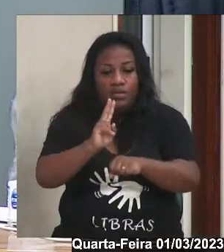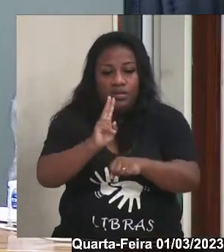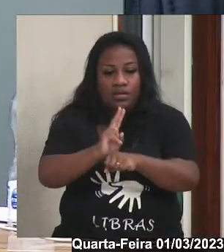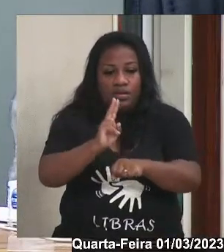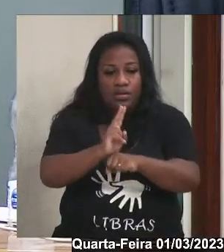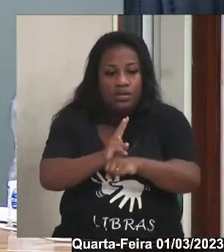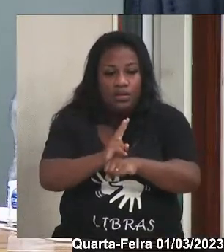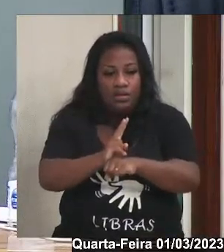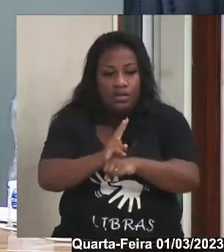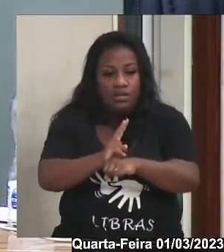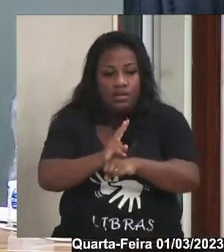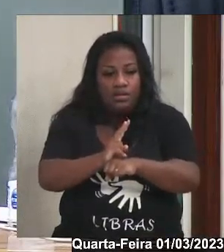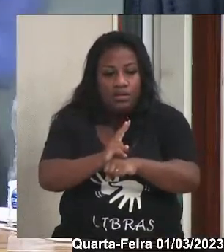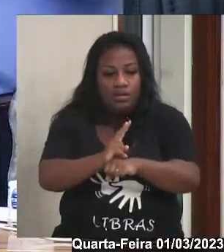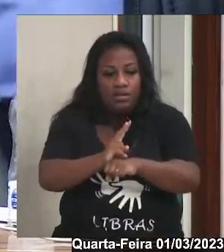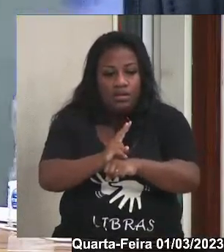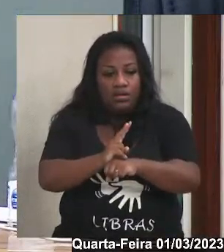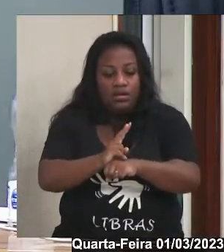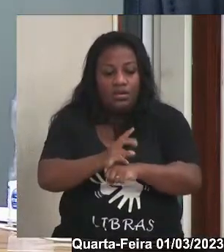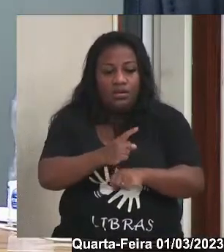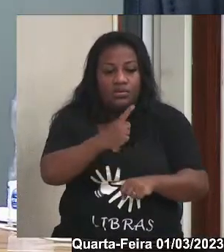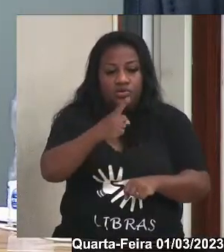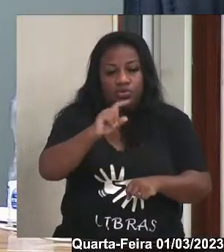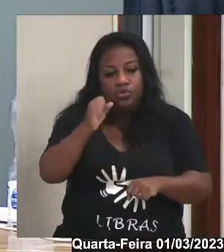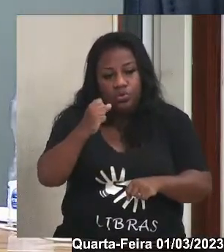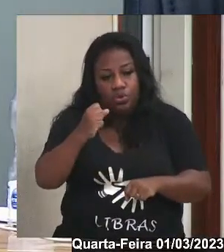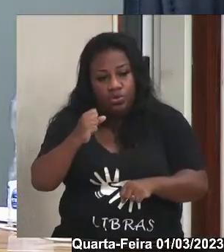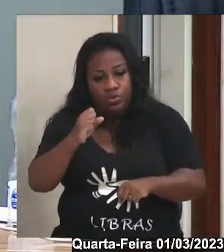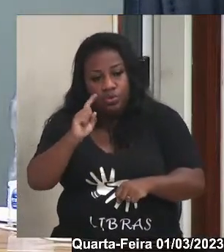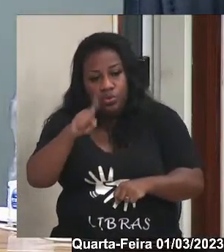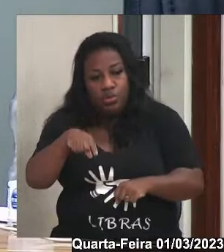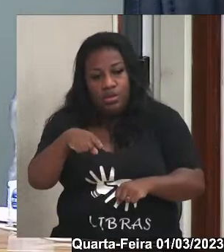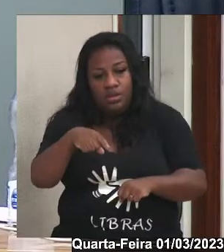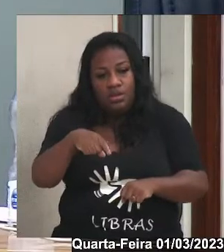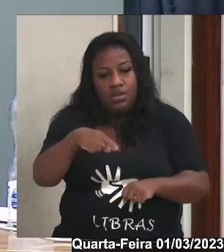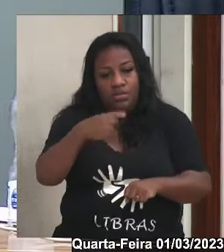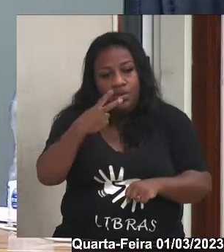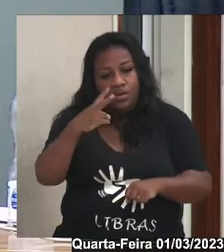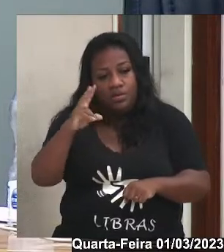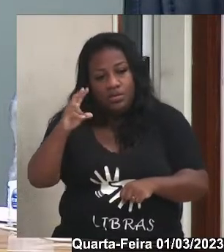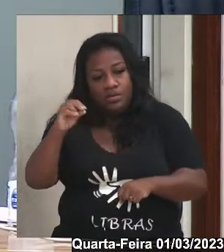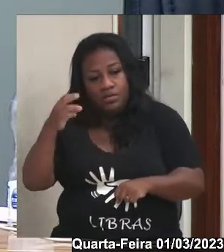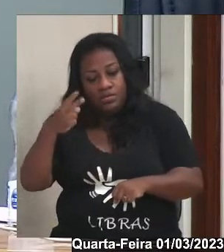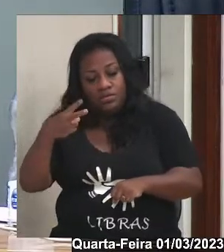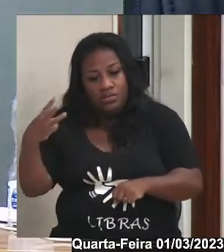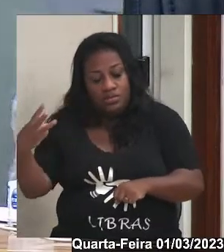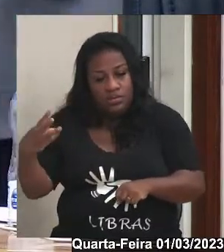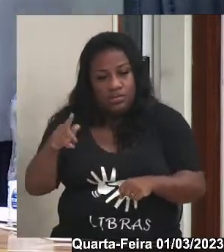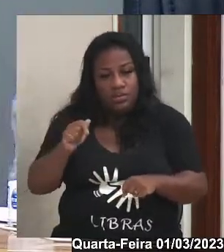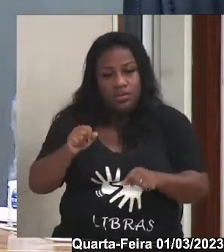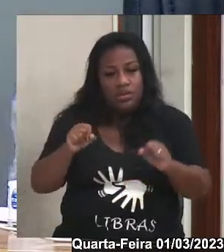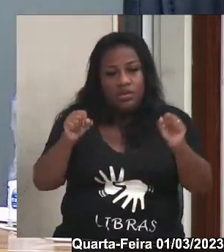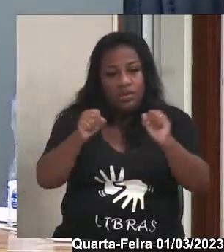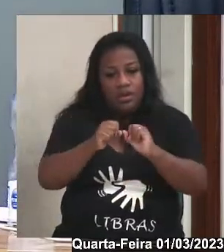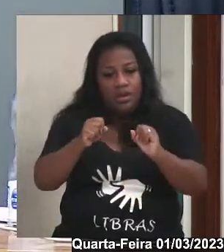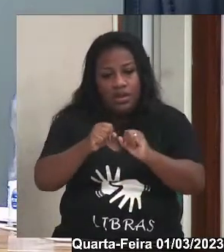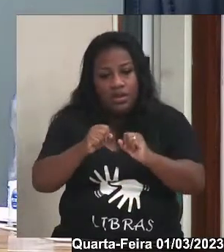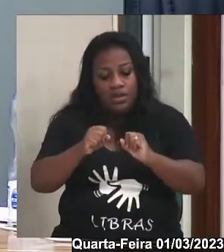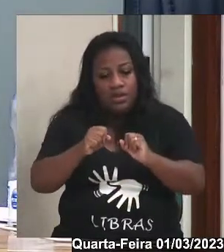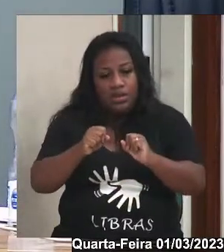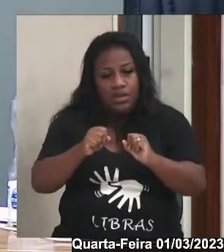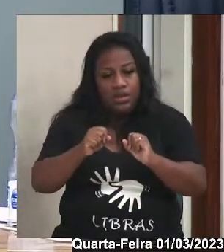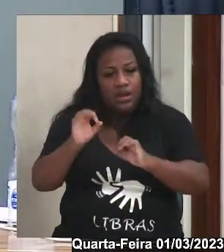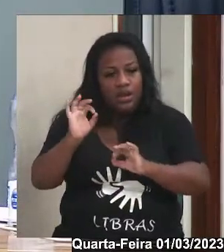promovendo atendimento na UBS. Indicação 18/2023. Indica ao chefe do Poder Executivo Municipal que seja efetuado estudo